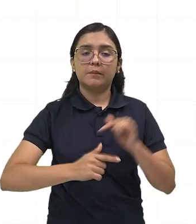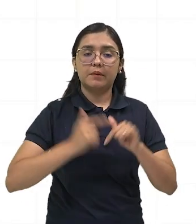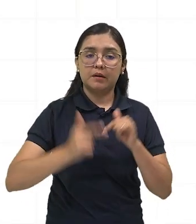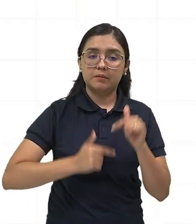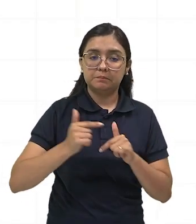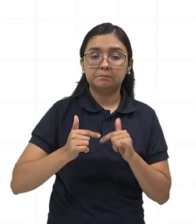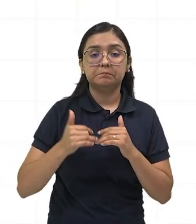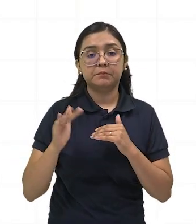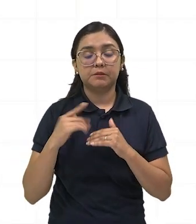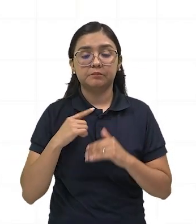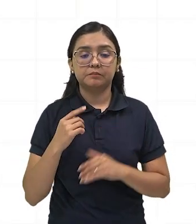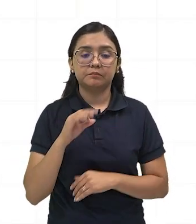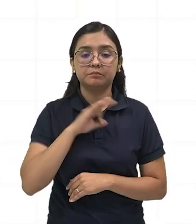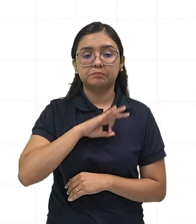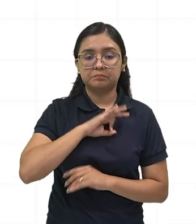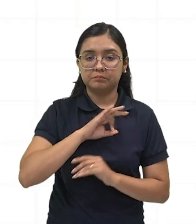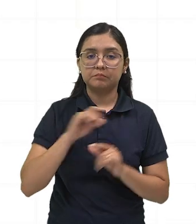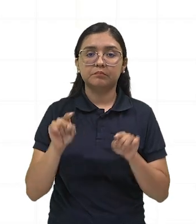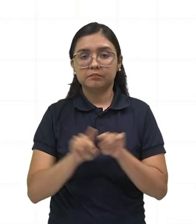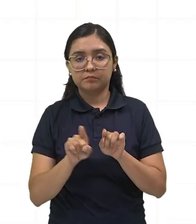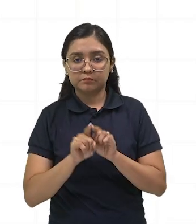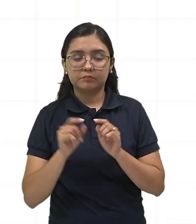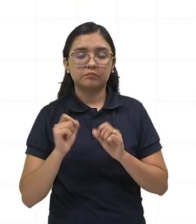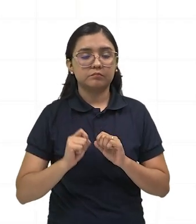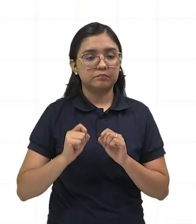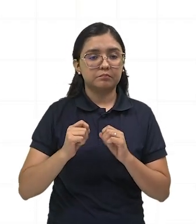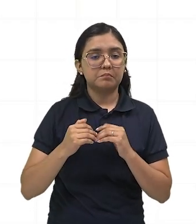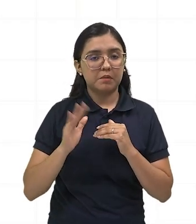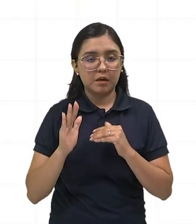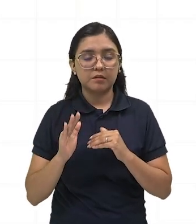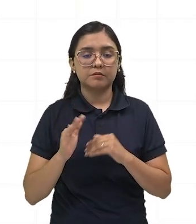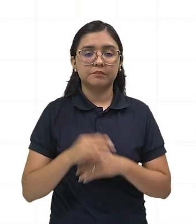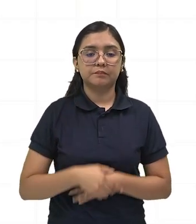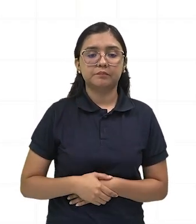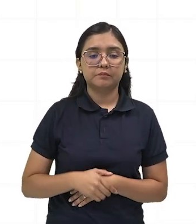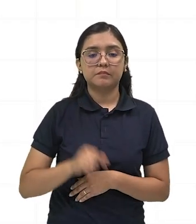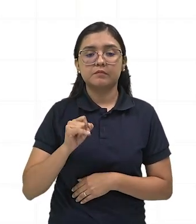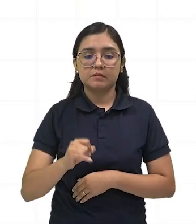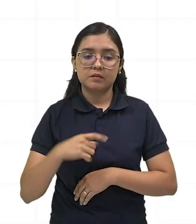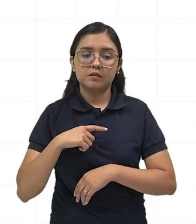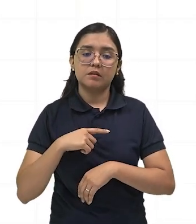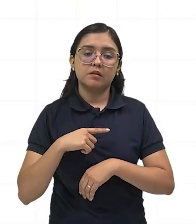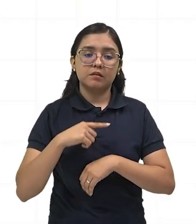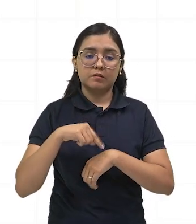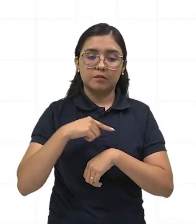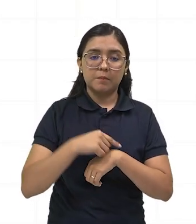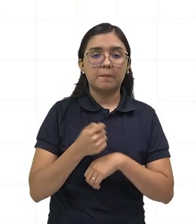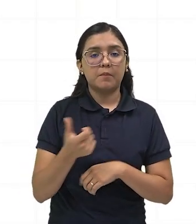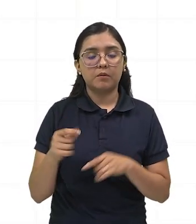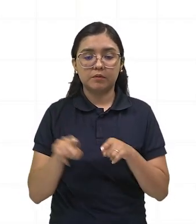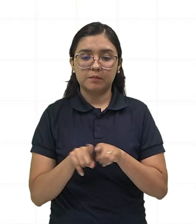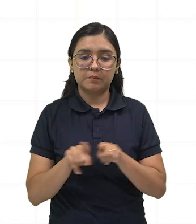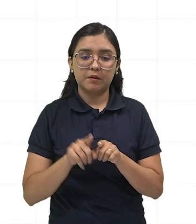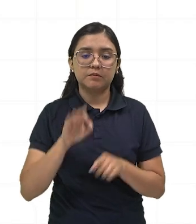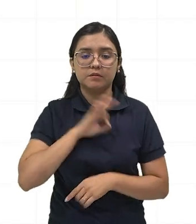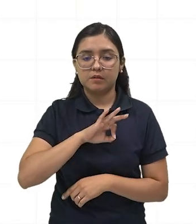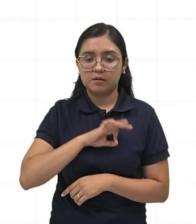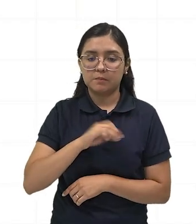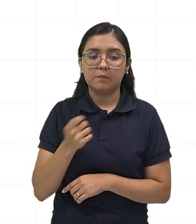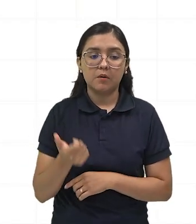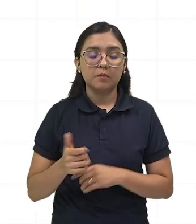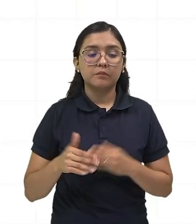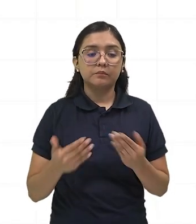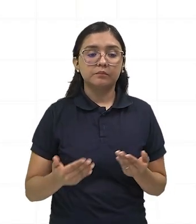trabalhar, ele recebe mais. Quanto menos horas ele trabalhar, ele recebe menos. Estamos aí perto de